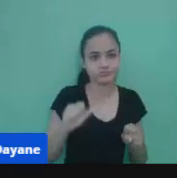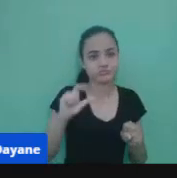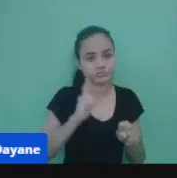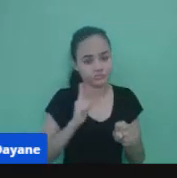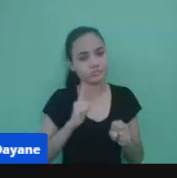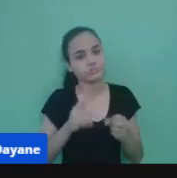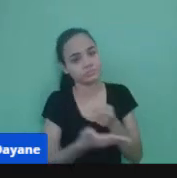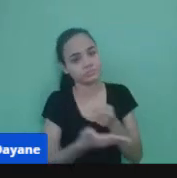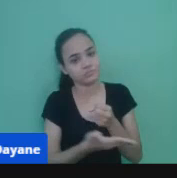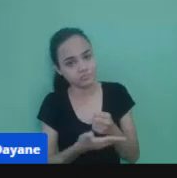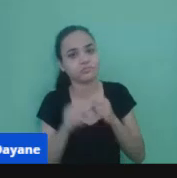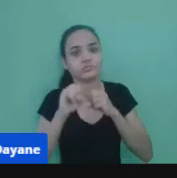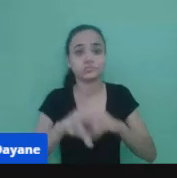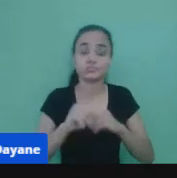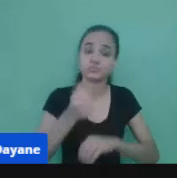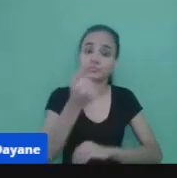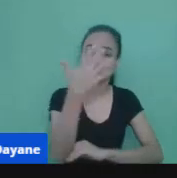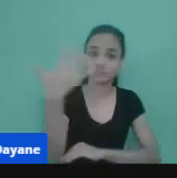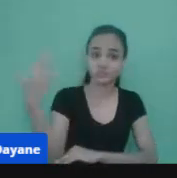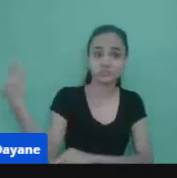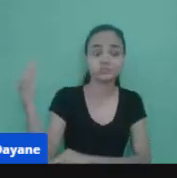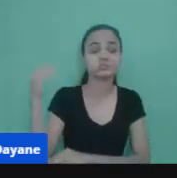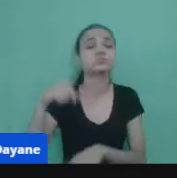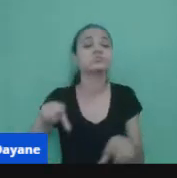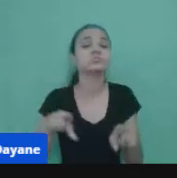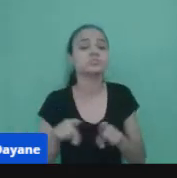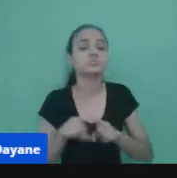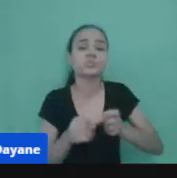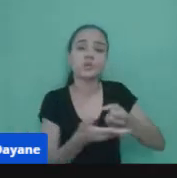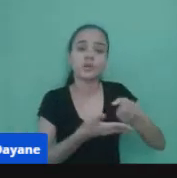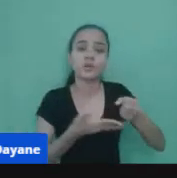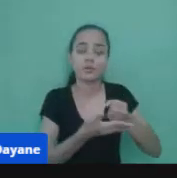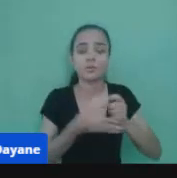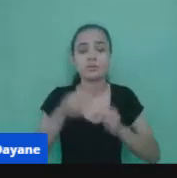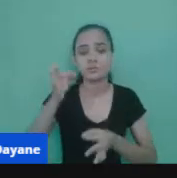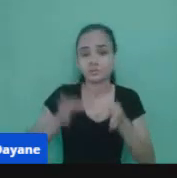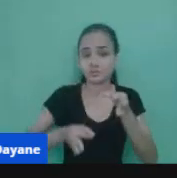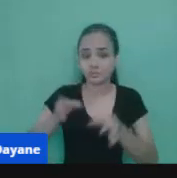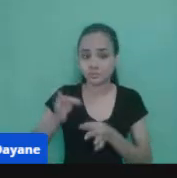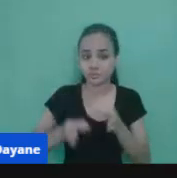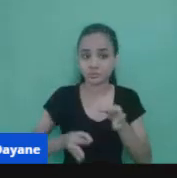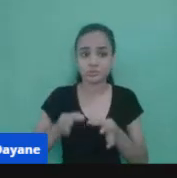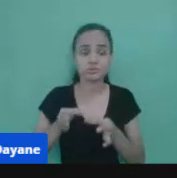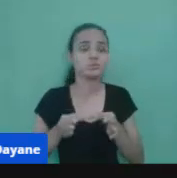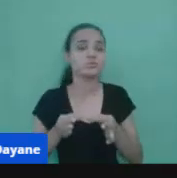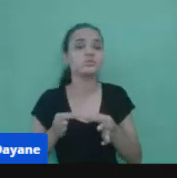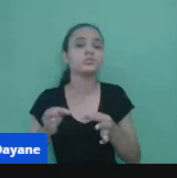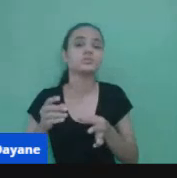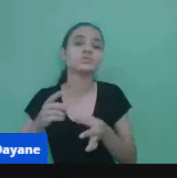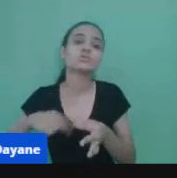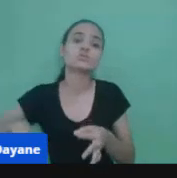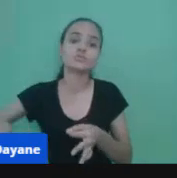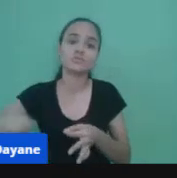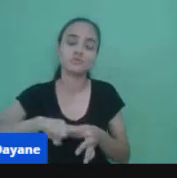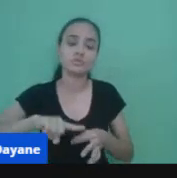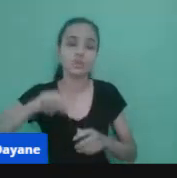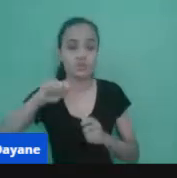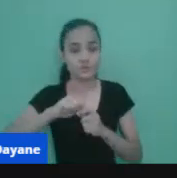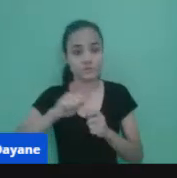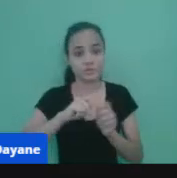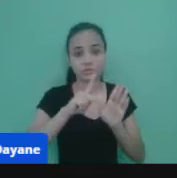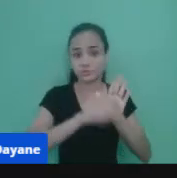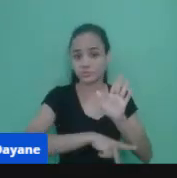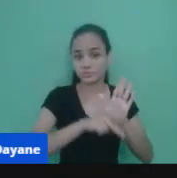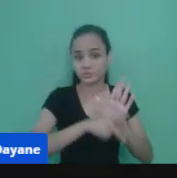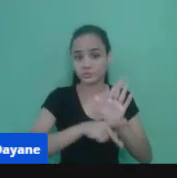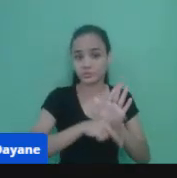também o embasamento mais jurídico que o Rafael falou para vocês realizarem seus planejamentos. Vocês solicitem aqui no